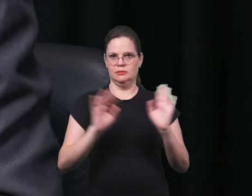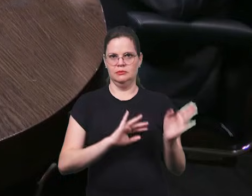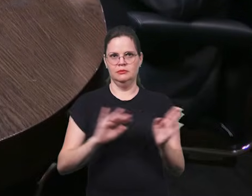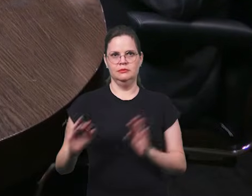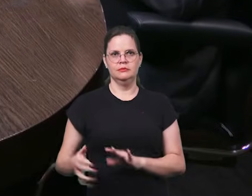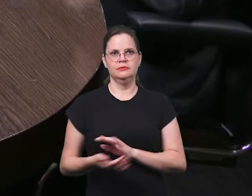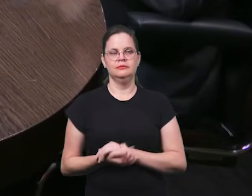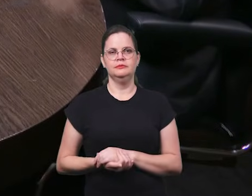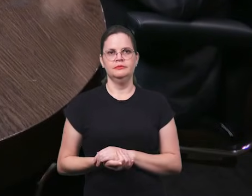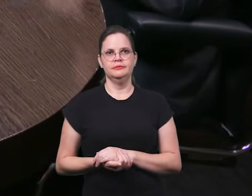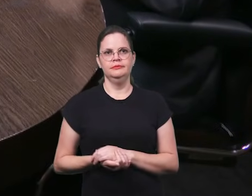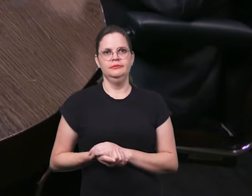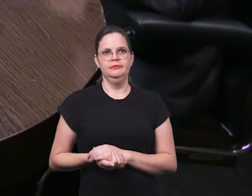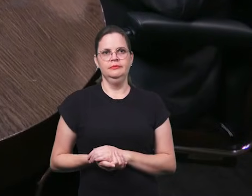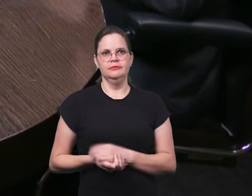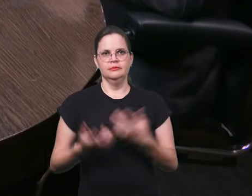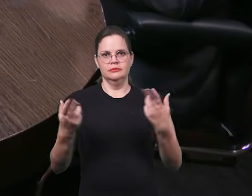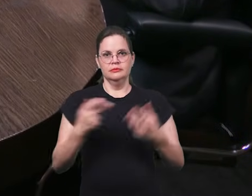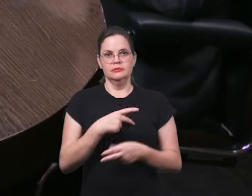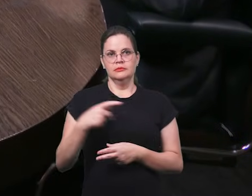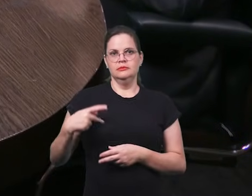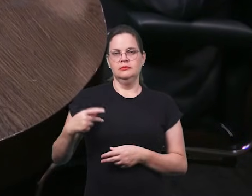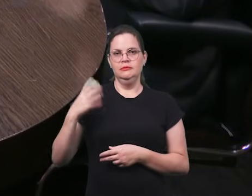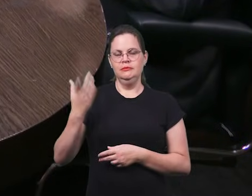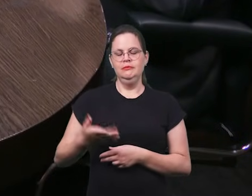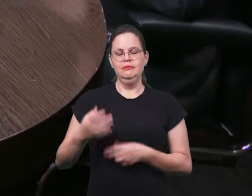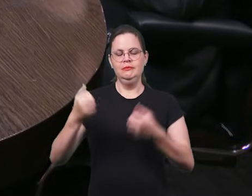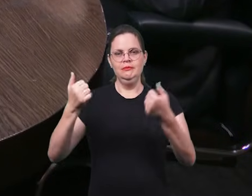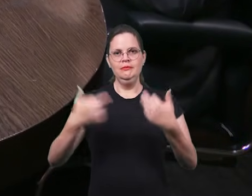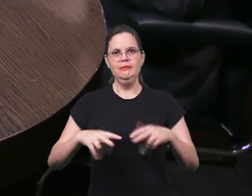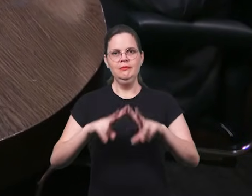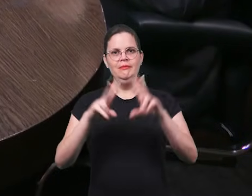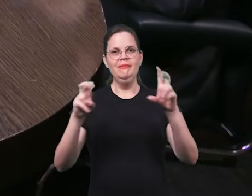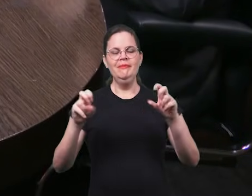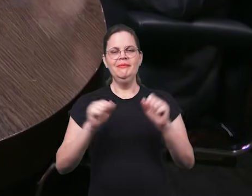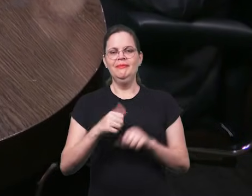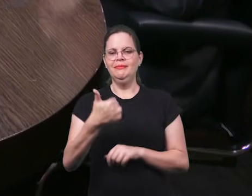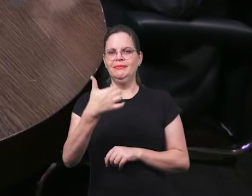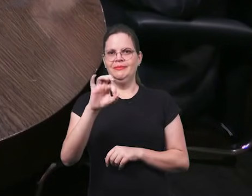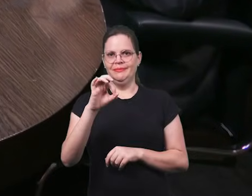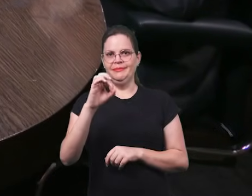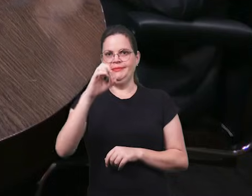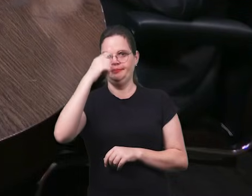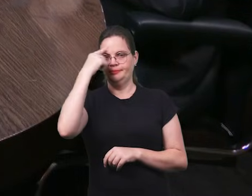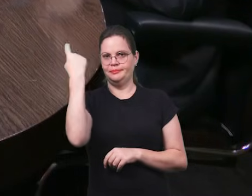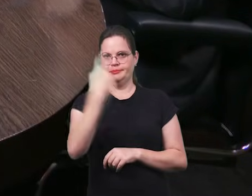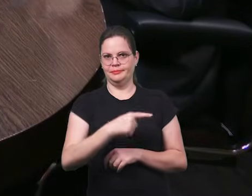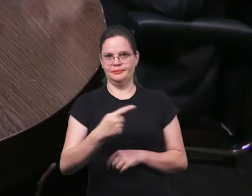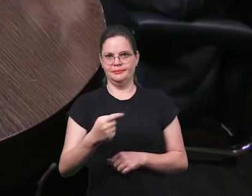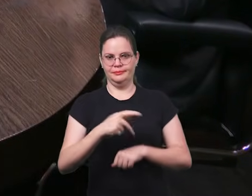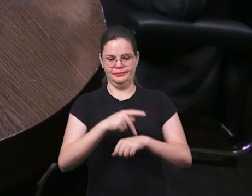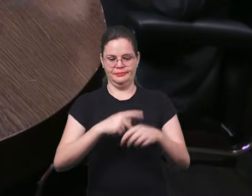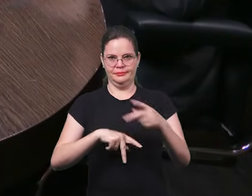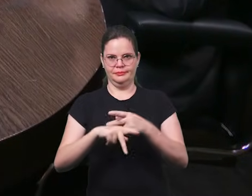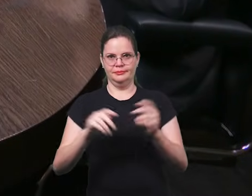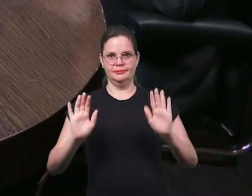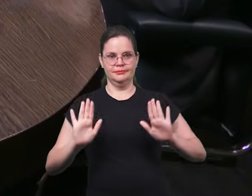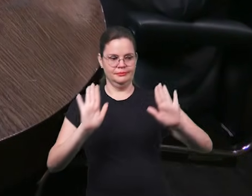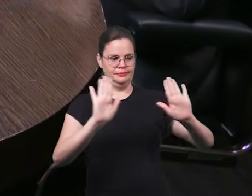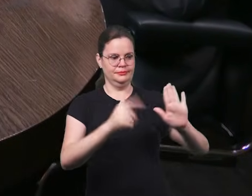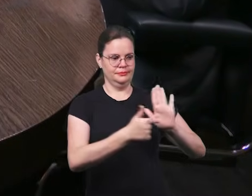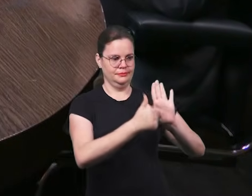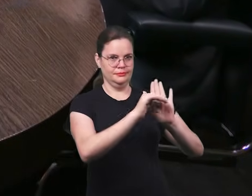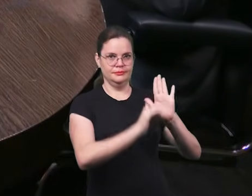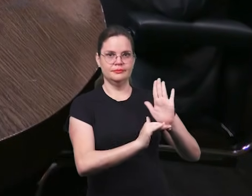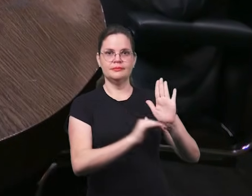foi uma maneira também do senhor, igual o pastor Rosete falou, Sim. os 10 mandamentos, mostrar ali o sétimo dia como descanso, mas apontando